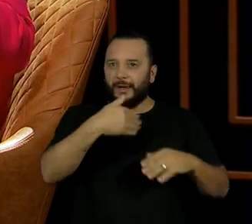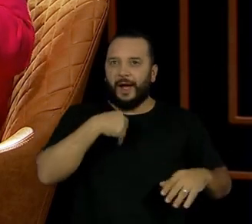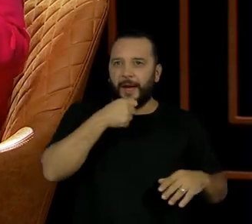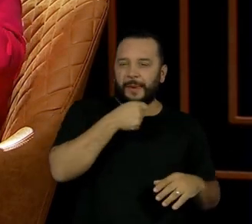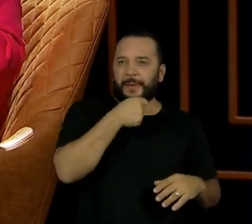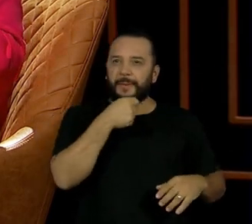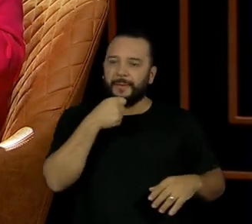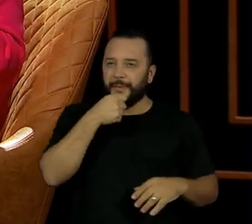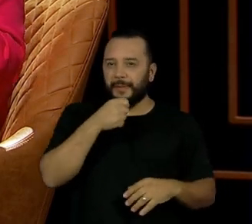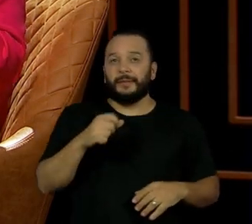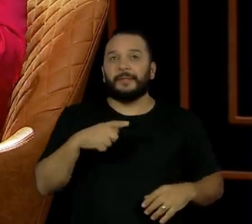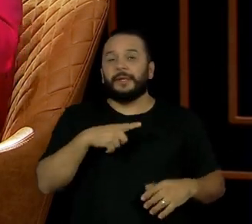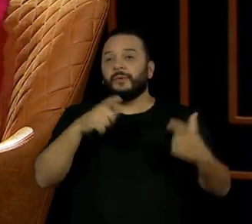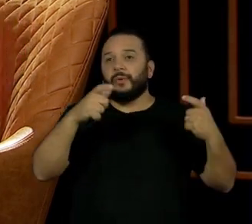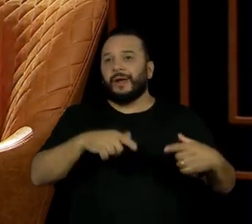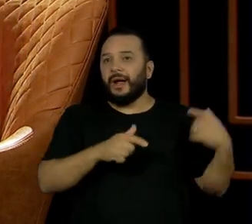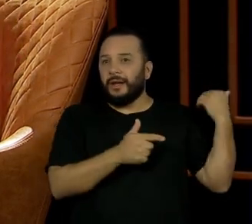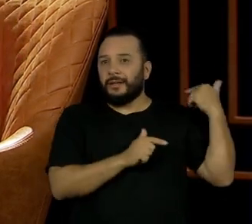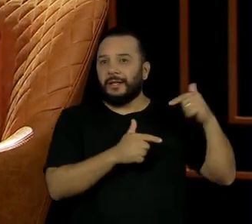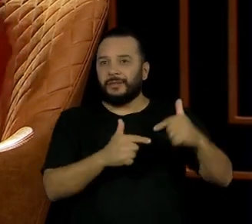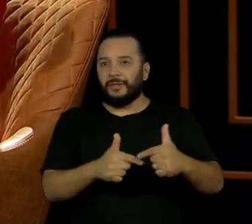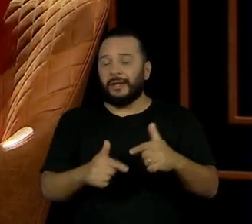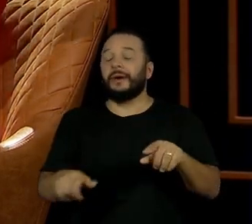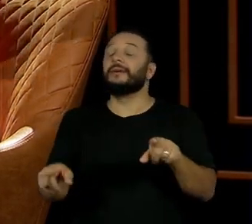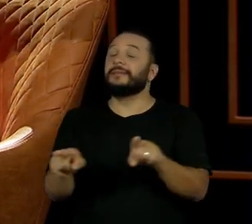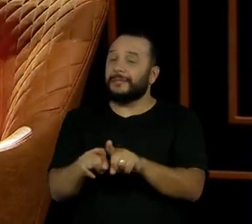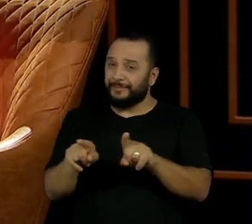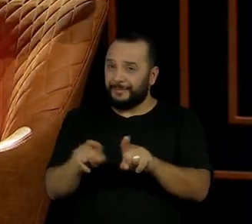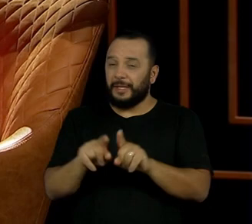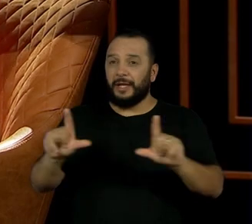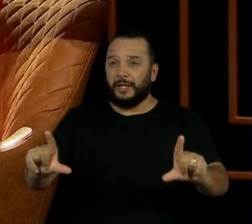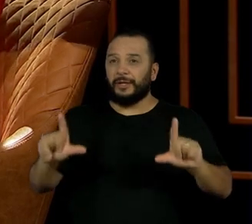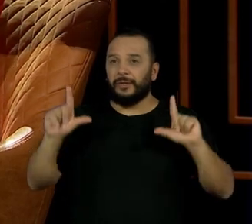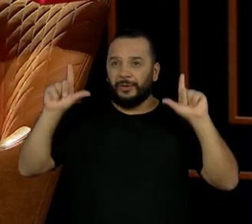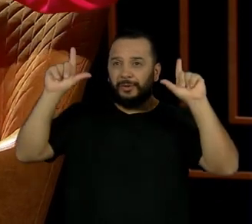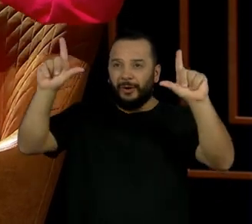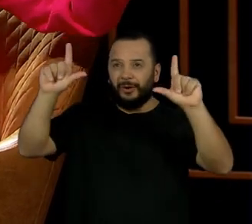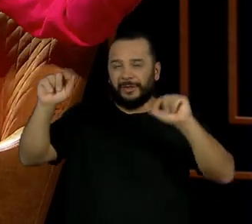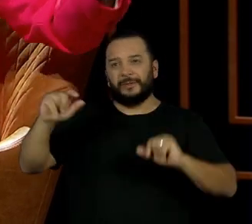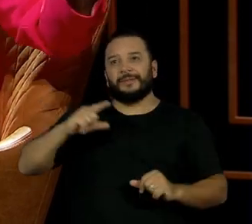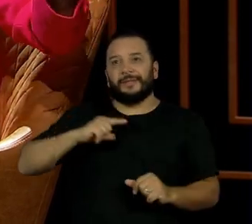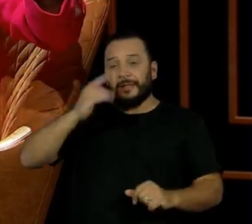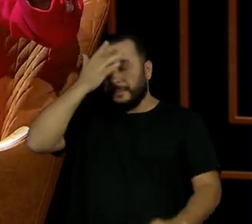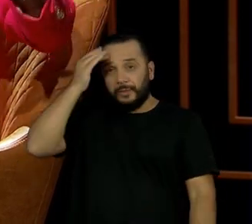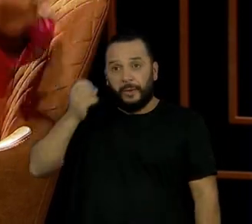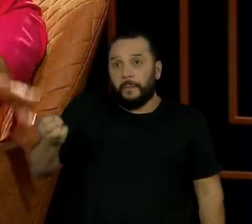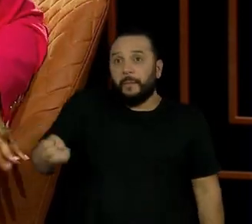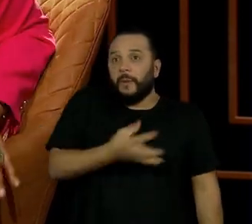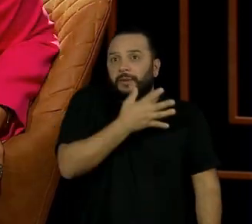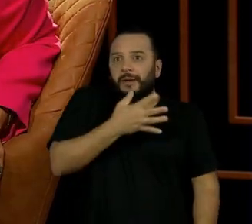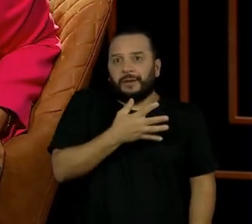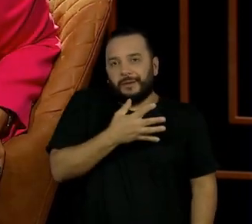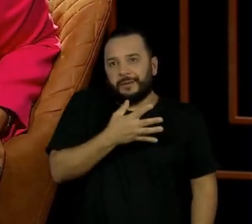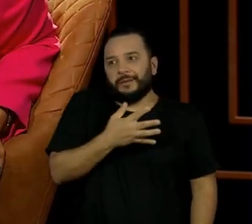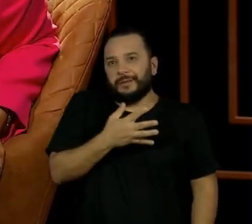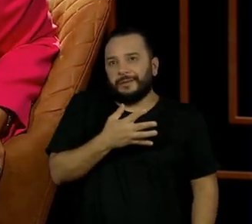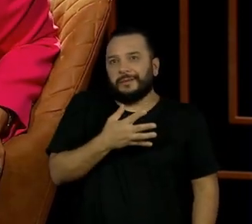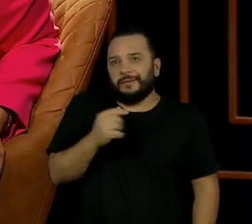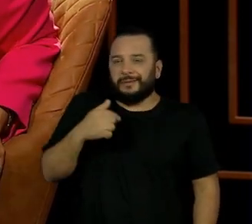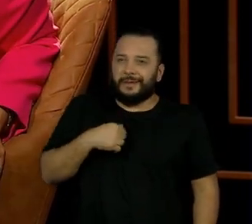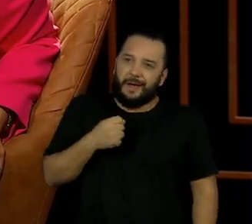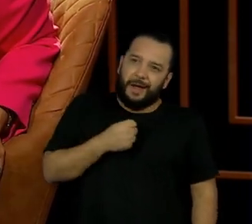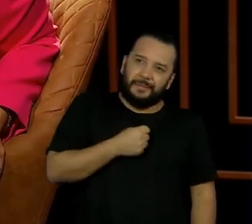canto num lugar super tradicional e canto em Tóquio também onde só tem gente moderna então eu tenho uma